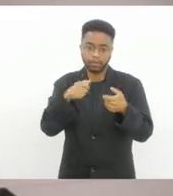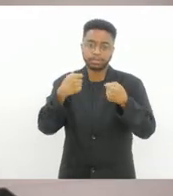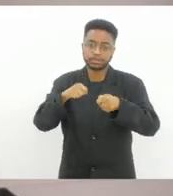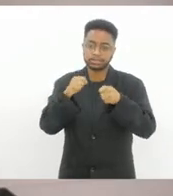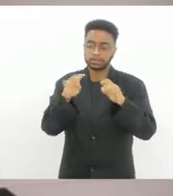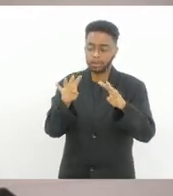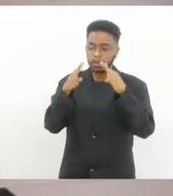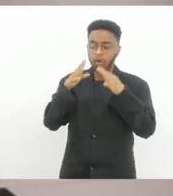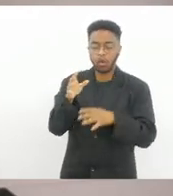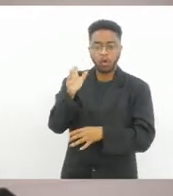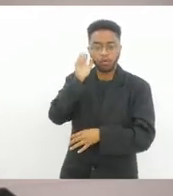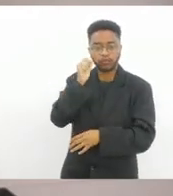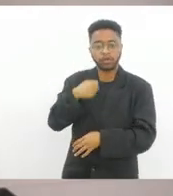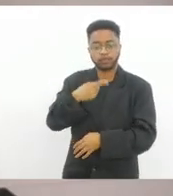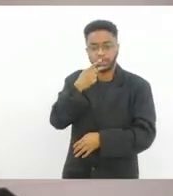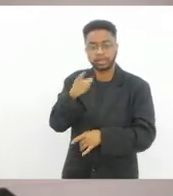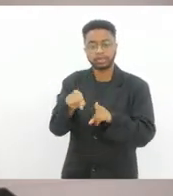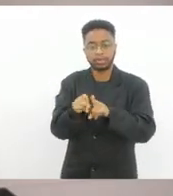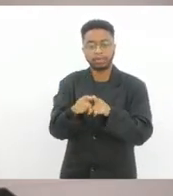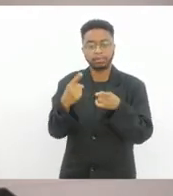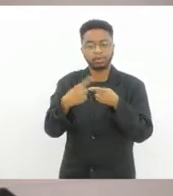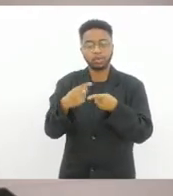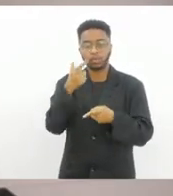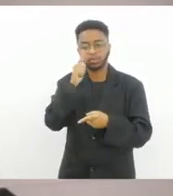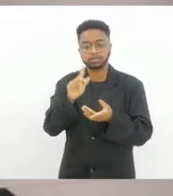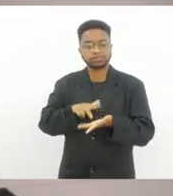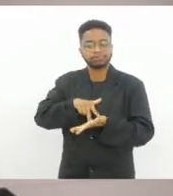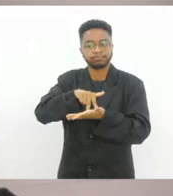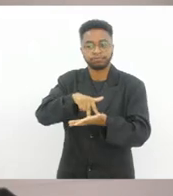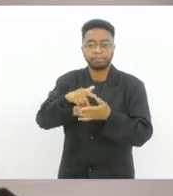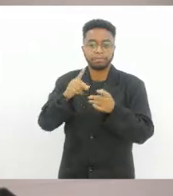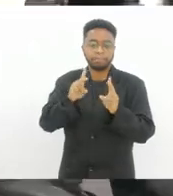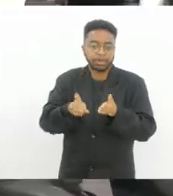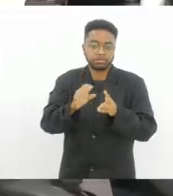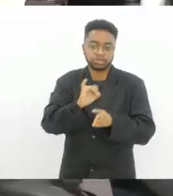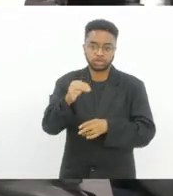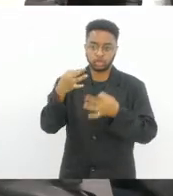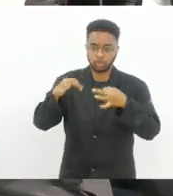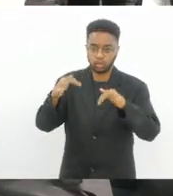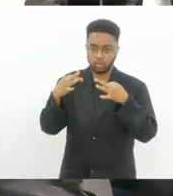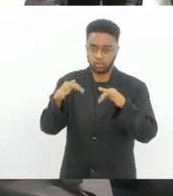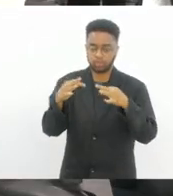ouvir também para ficar de pé, por mais que doa.